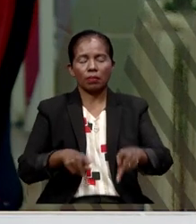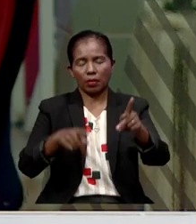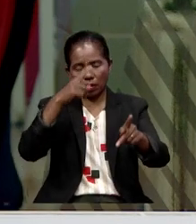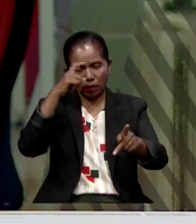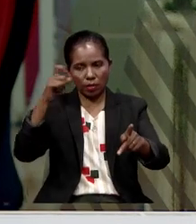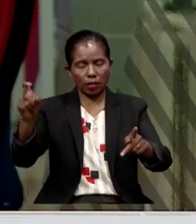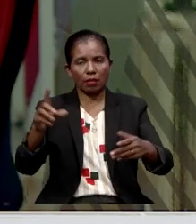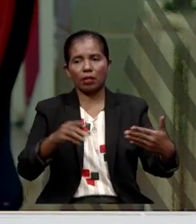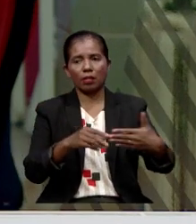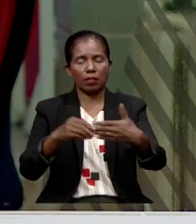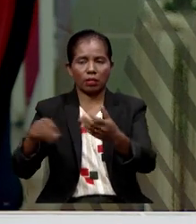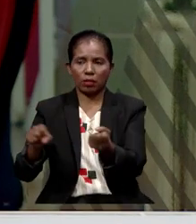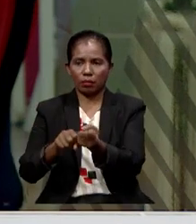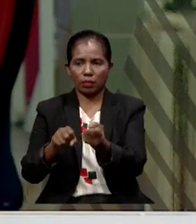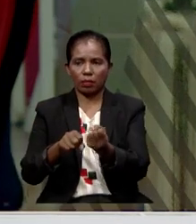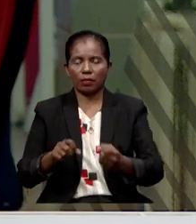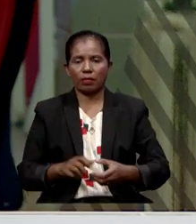líder balu ma suporta.